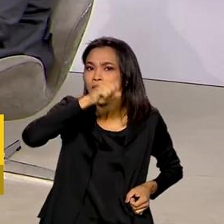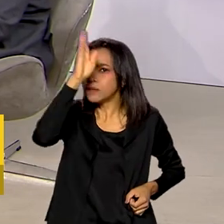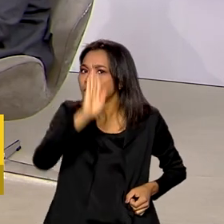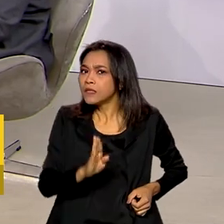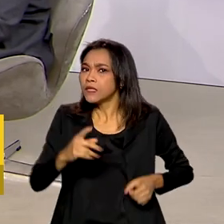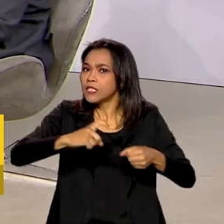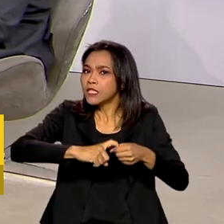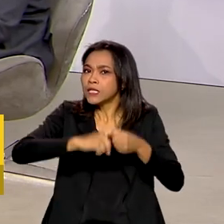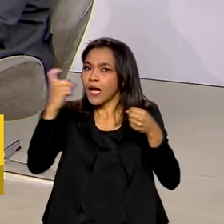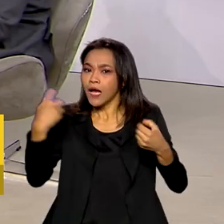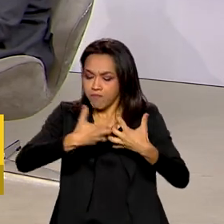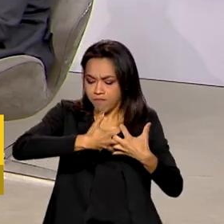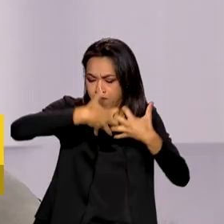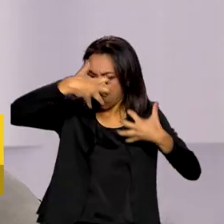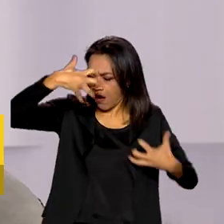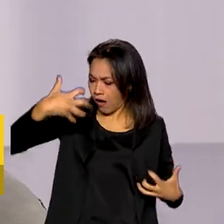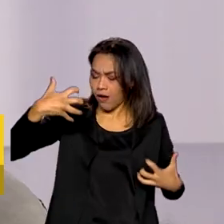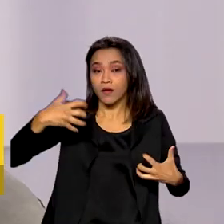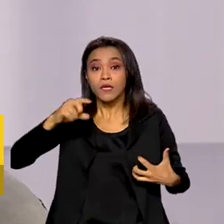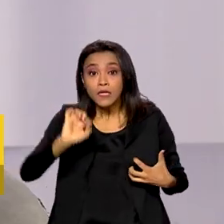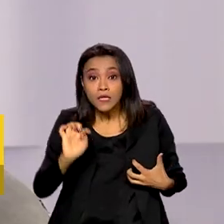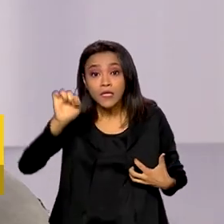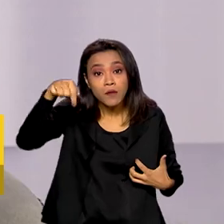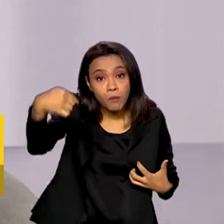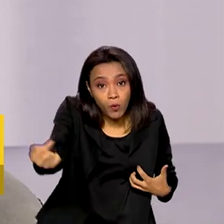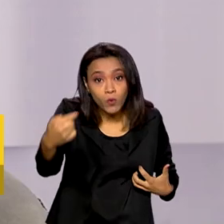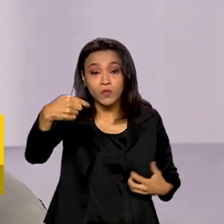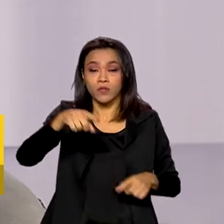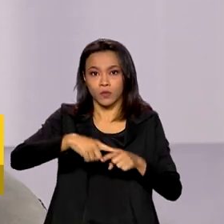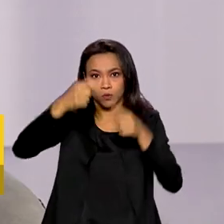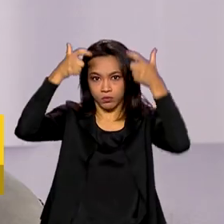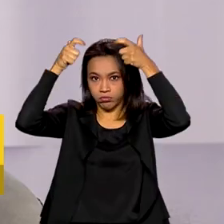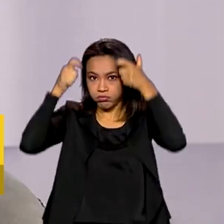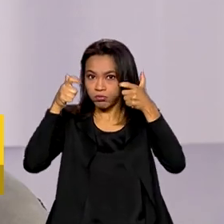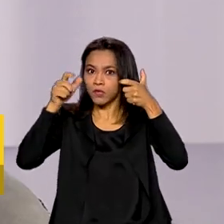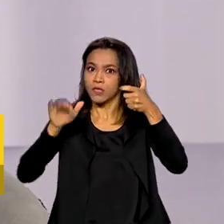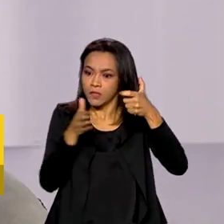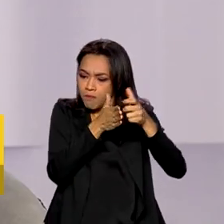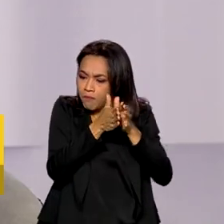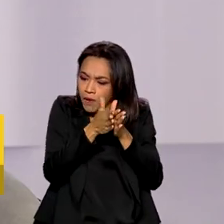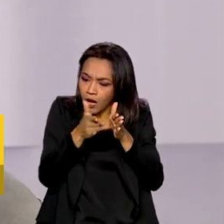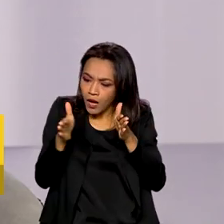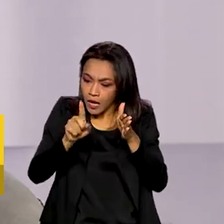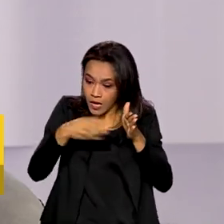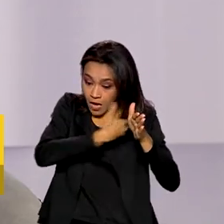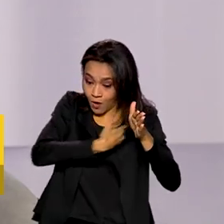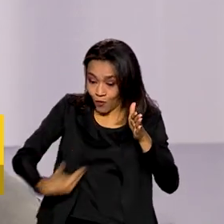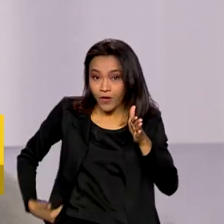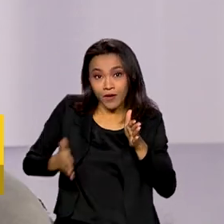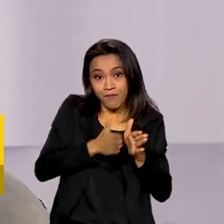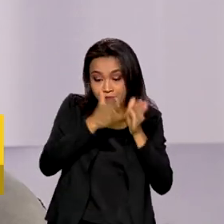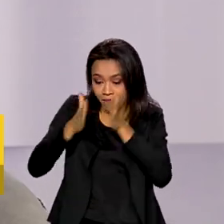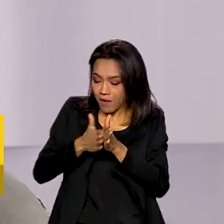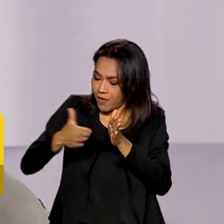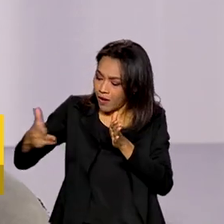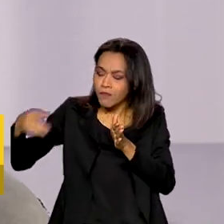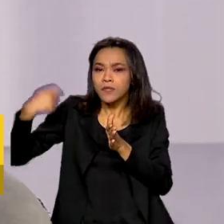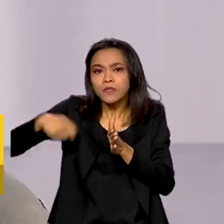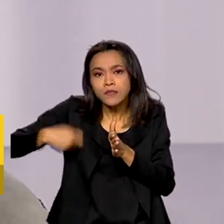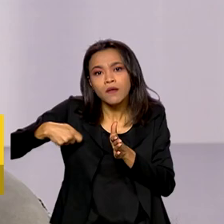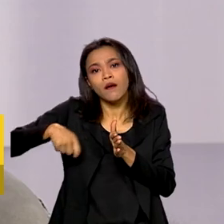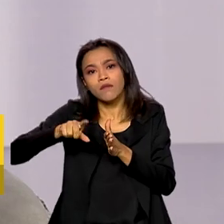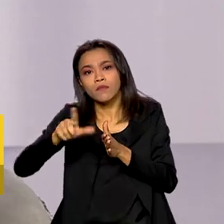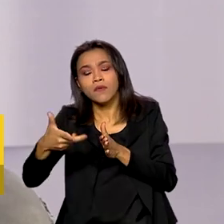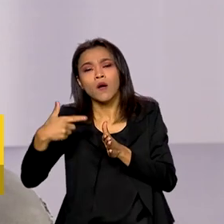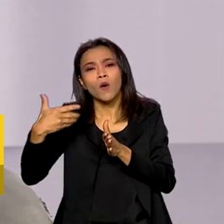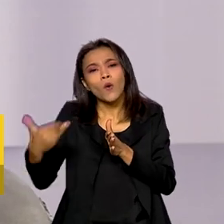festividades oficiais do Império e depois da República precisavam ser selecionadas, né? Não dava para comemorar todas as datas. Por exemplo, o 12 de outubro hoje